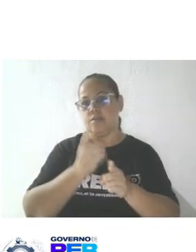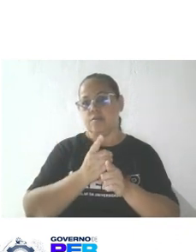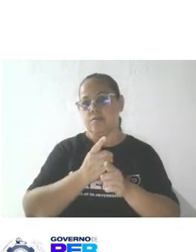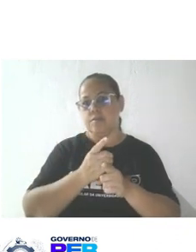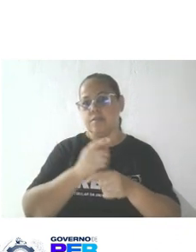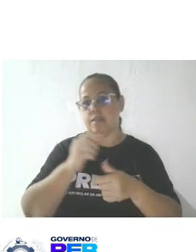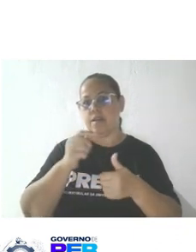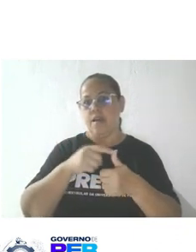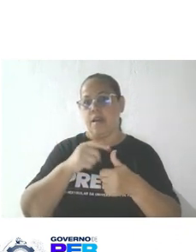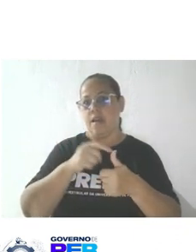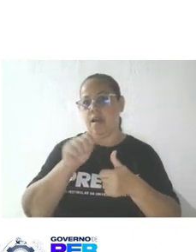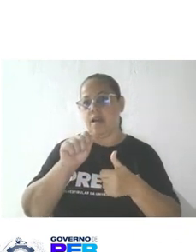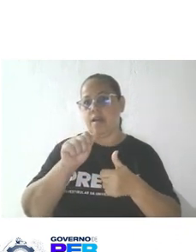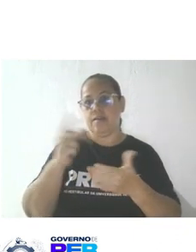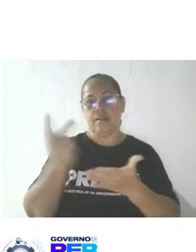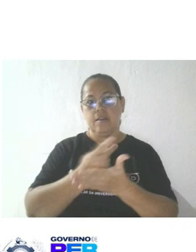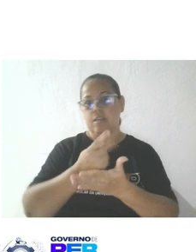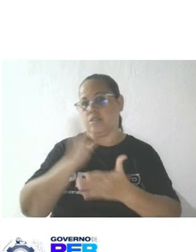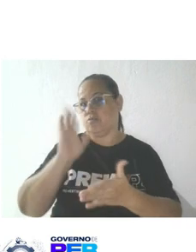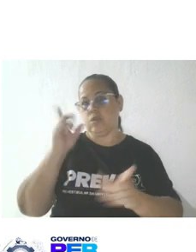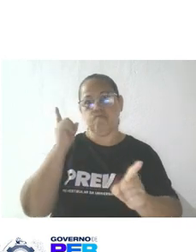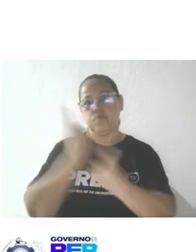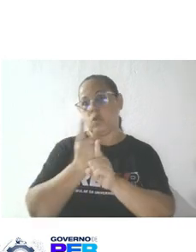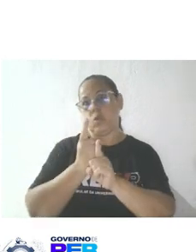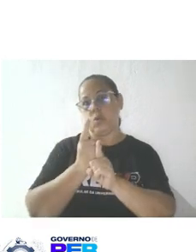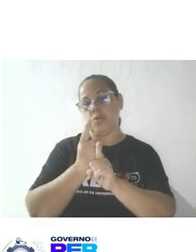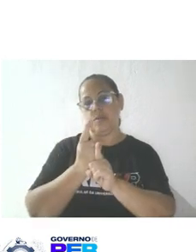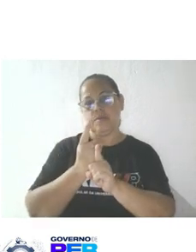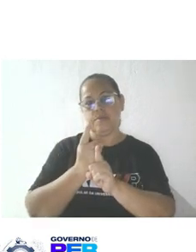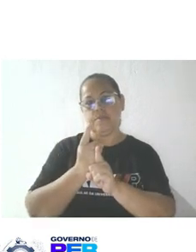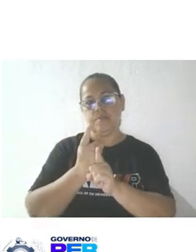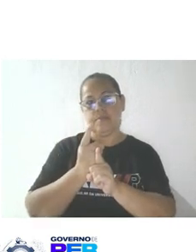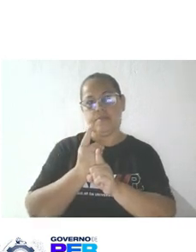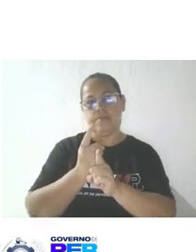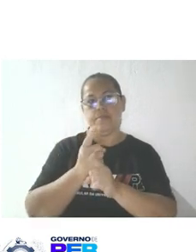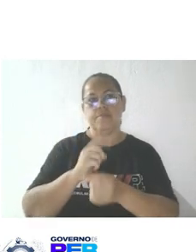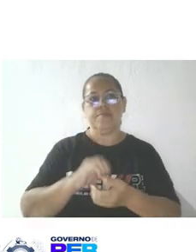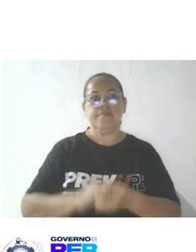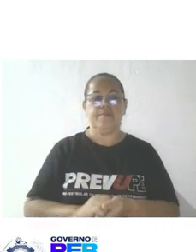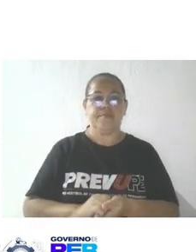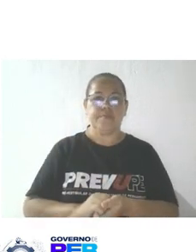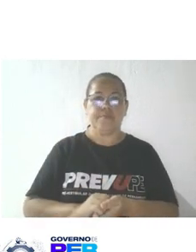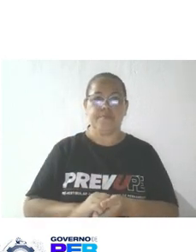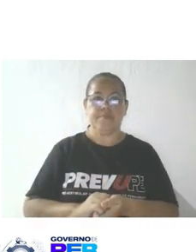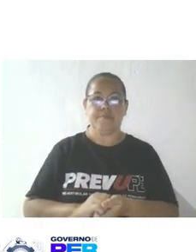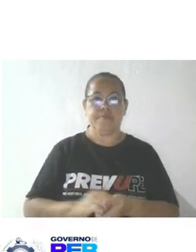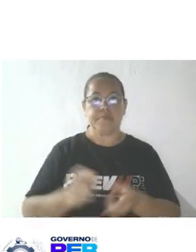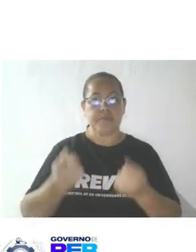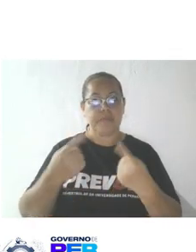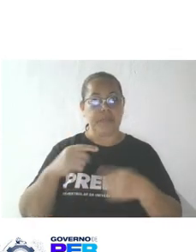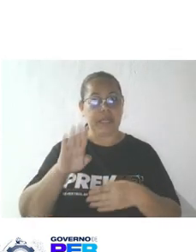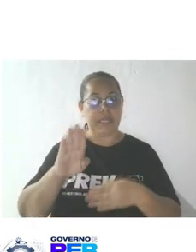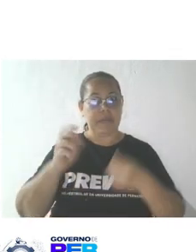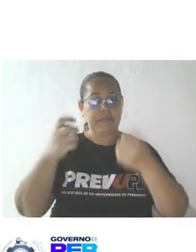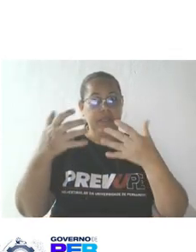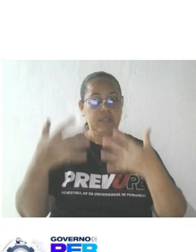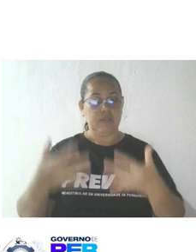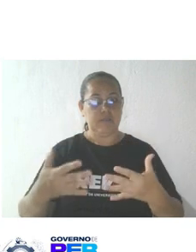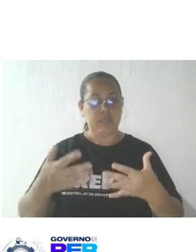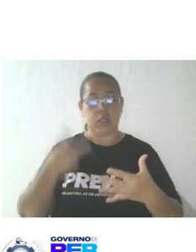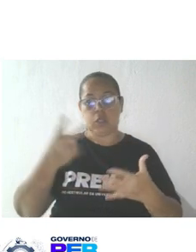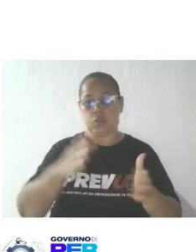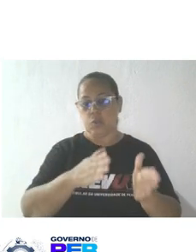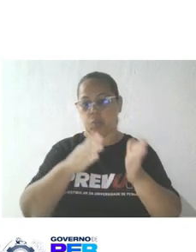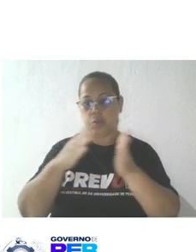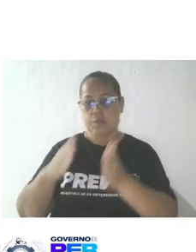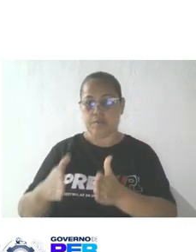incorreta, né? Quem é incorreta, a gente já achou ela. A primeira etapa se chama transcrição, né? Letra B diz, durante a segunda etapa,